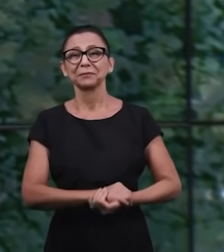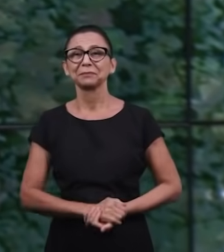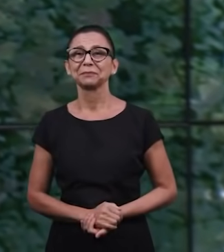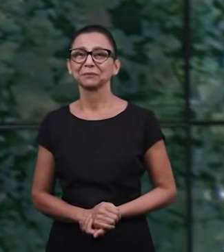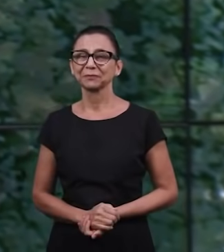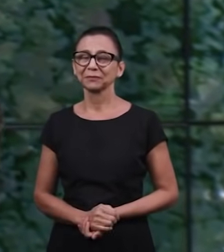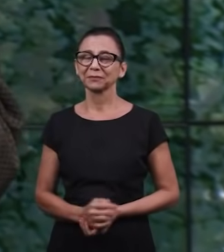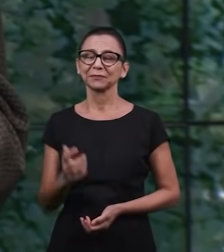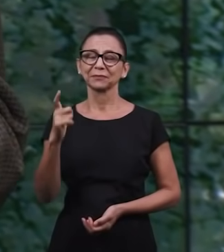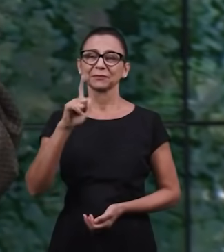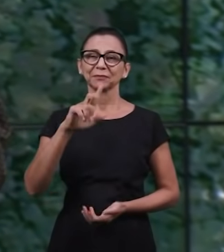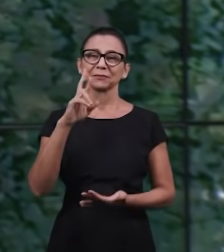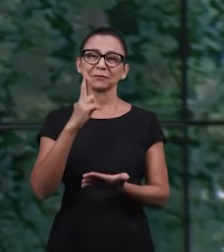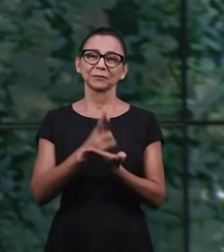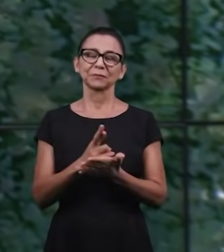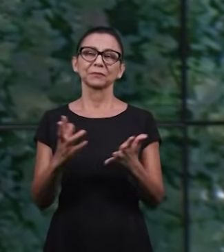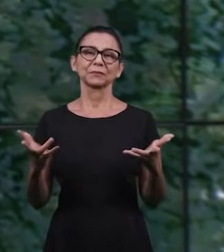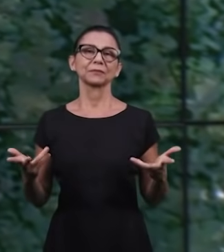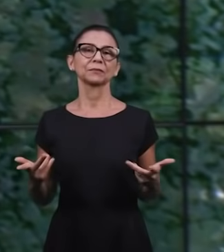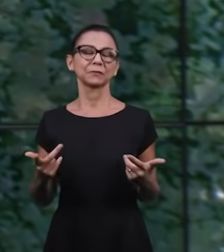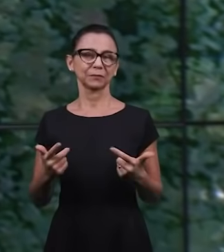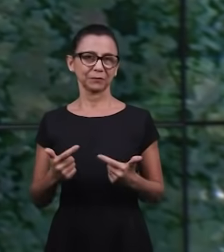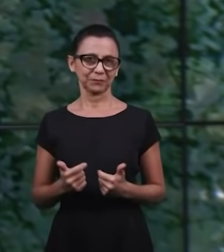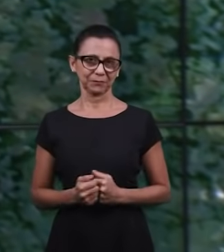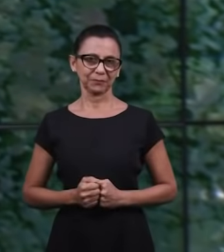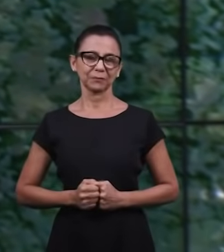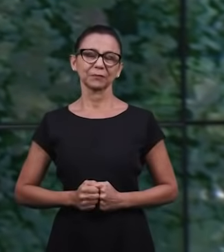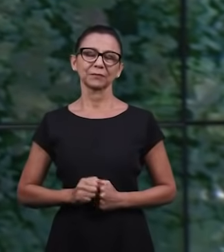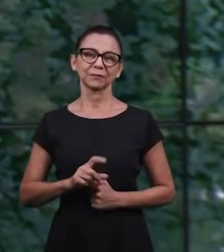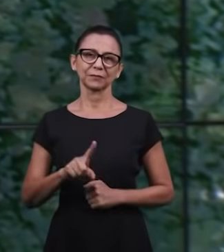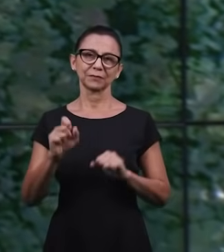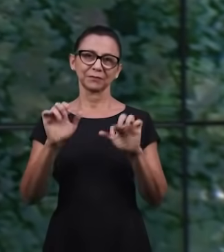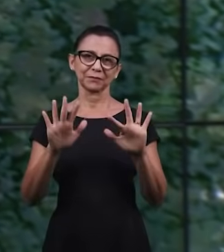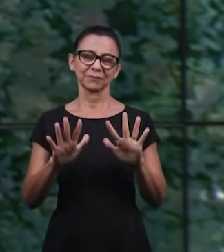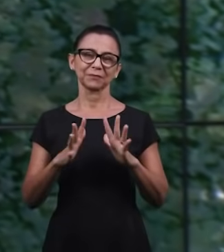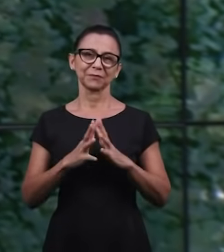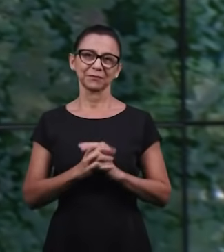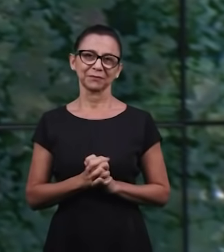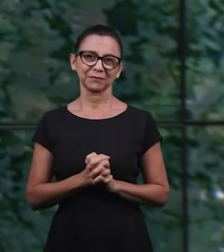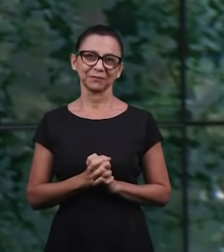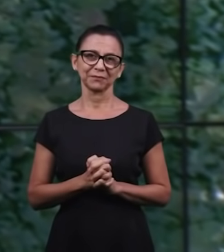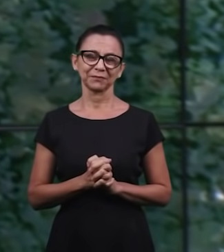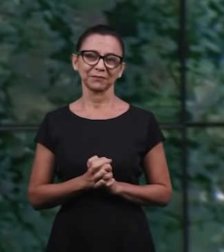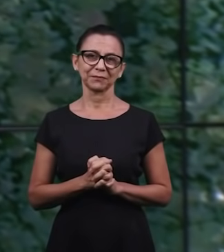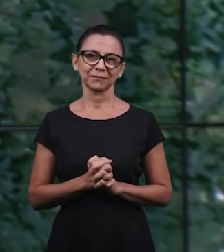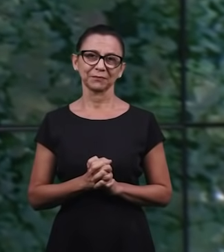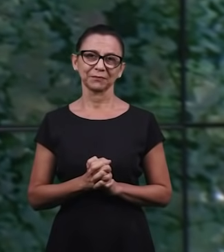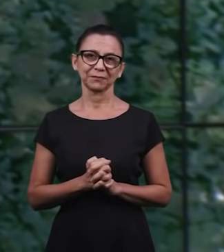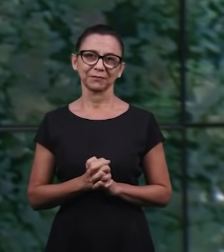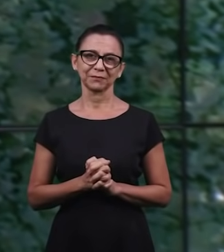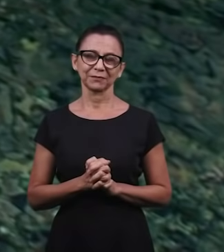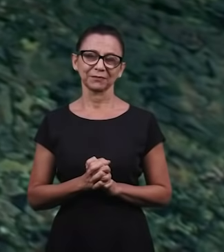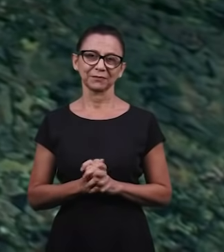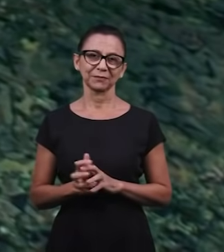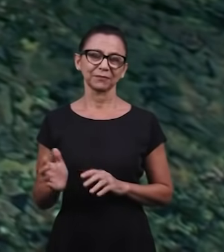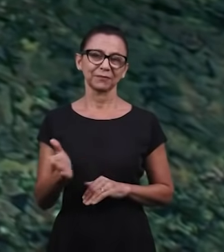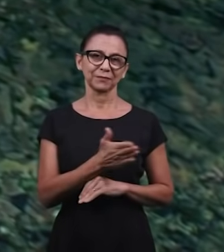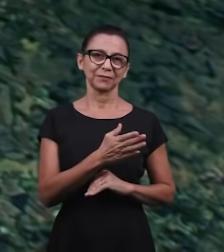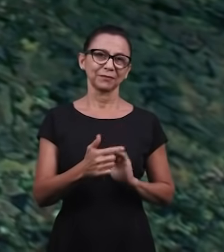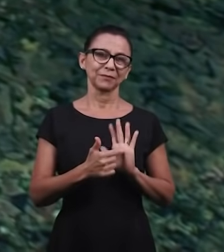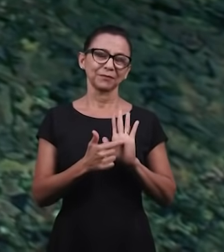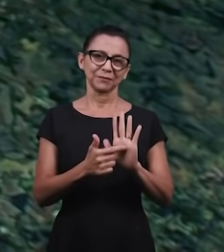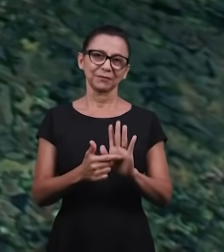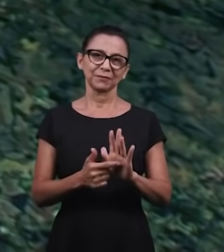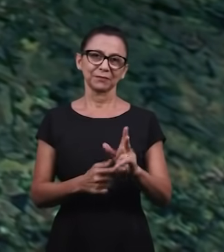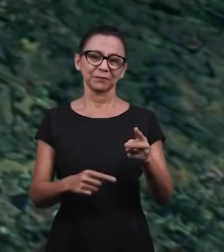que possa produzir outros frutos mais maravilhosos ainda. Glória a Deus. Deus abençoe, companheiro. Aleluia. Eu quero mostrar agora para